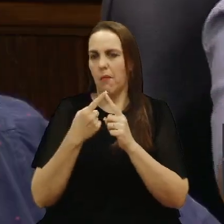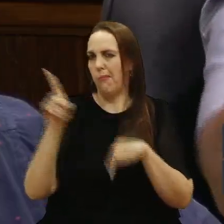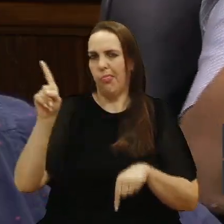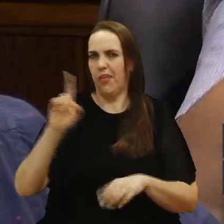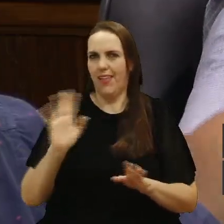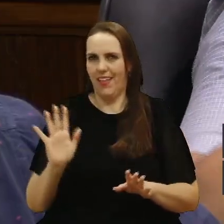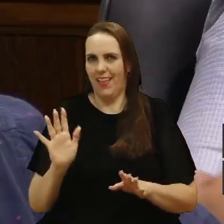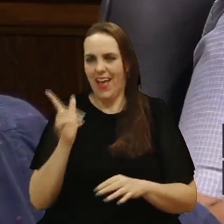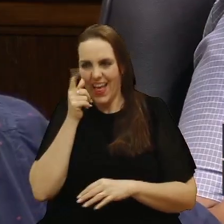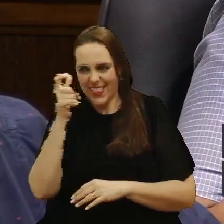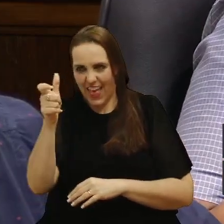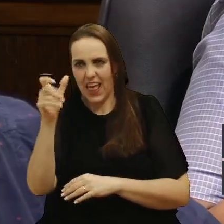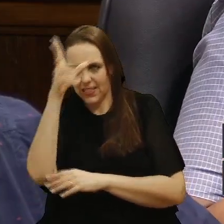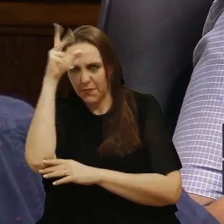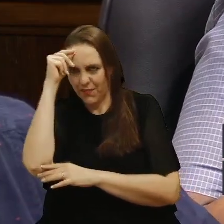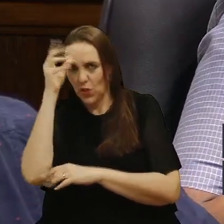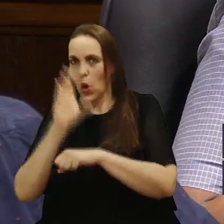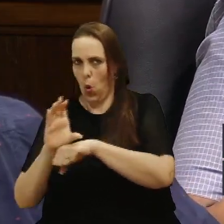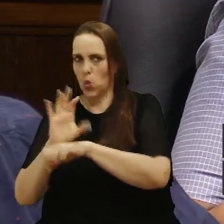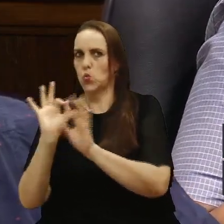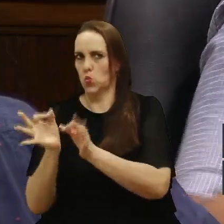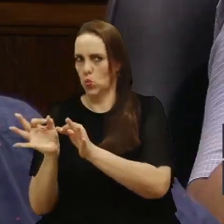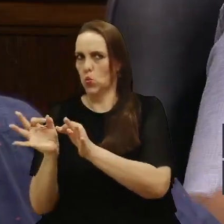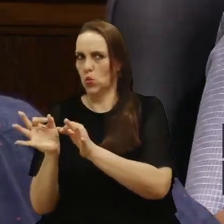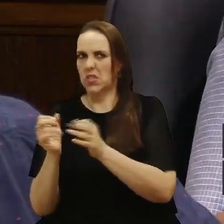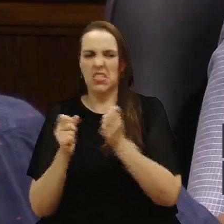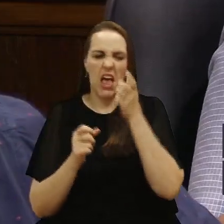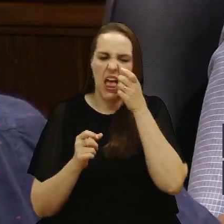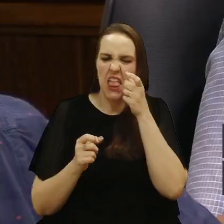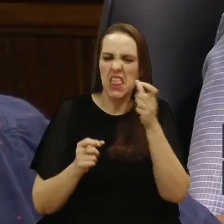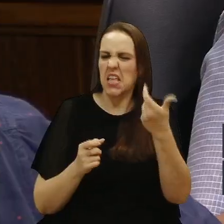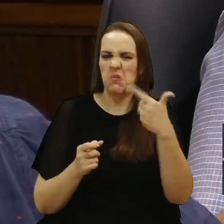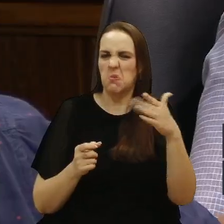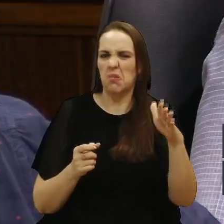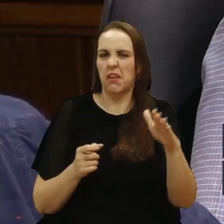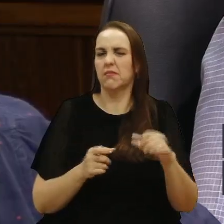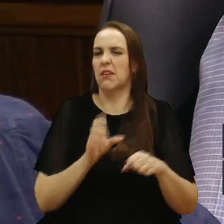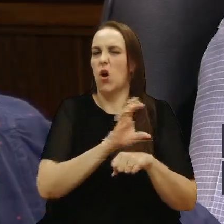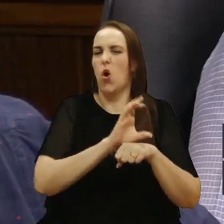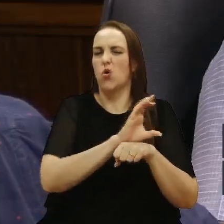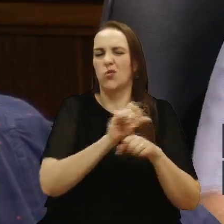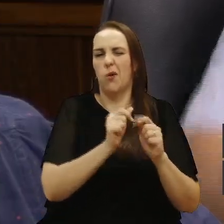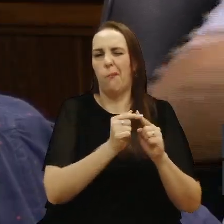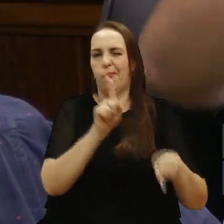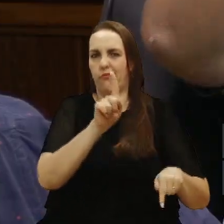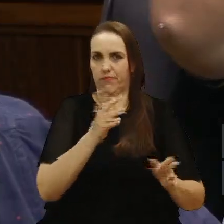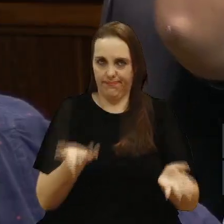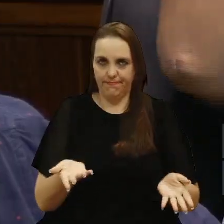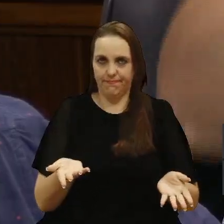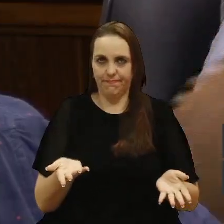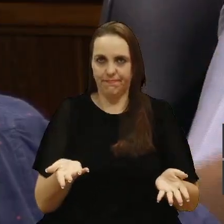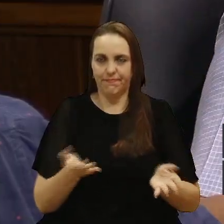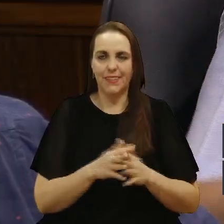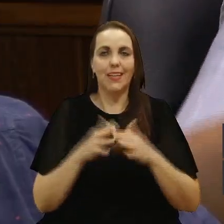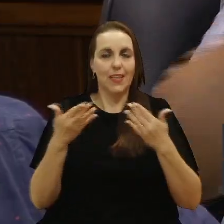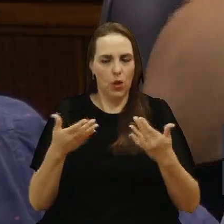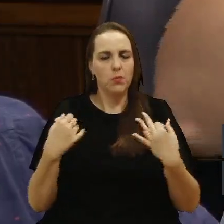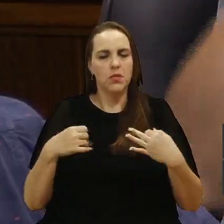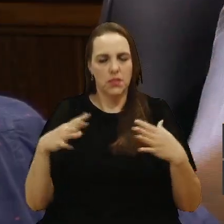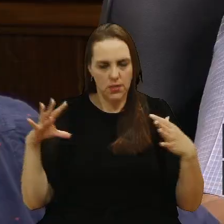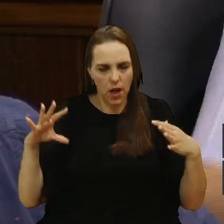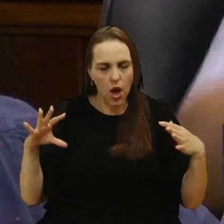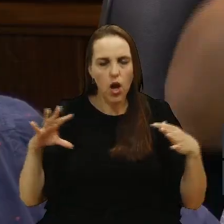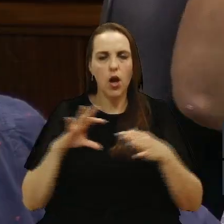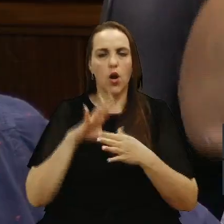constitucional. Quando não interessa, exatamente. Então, vereadora Andressa, para ser coerente com